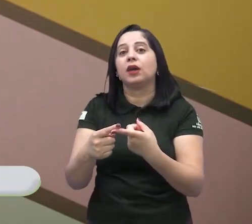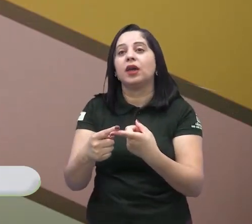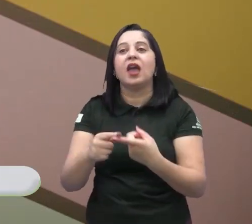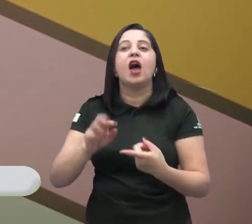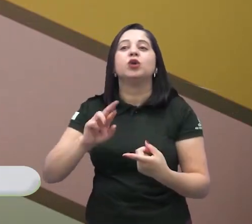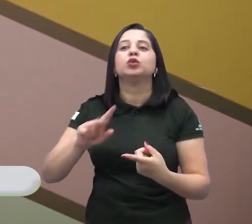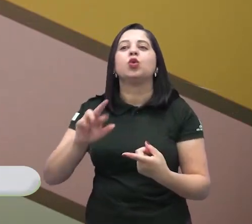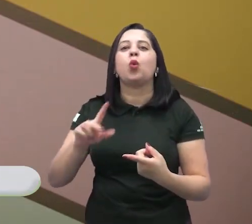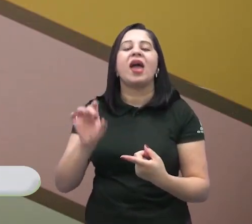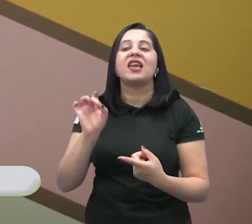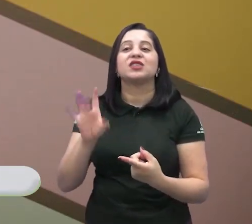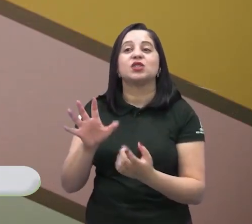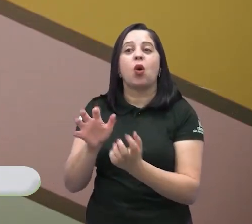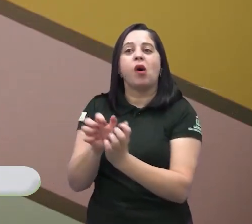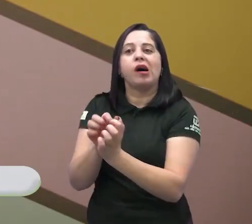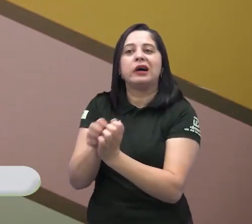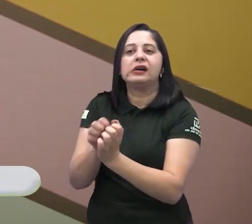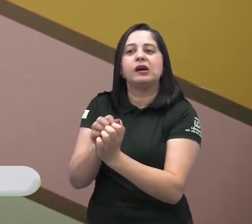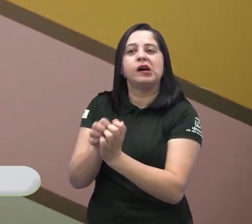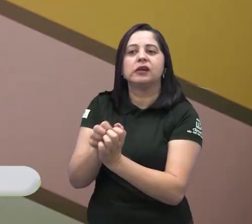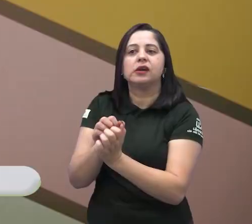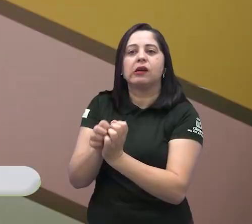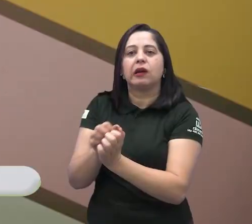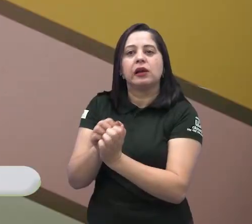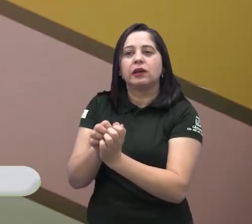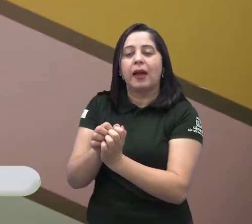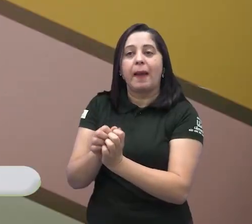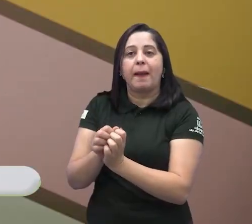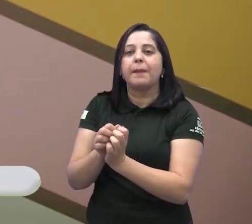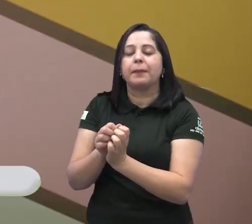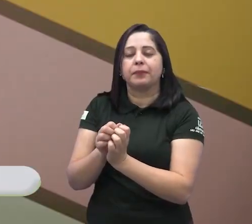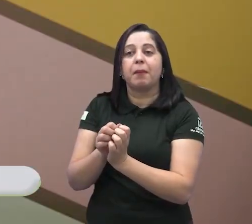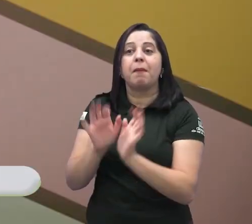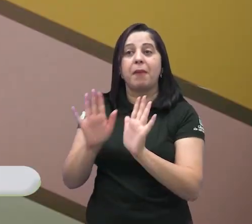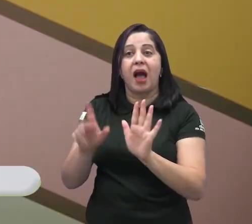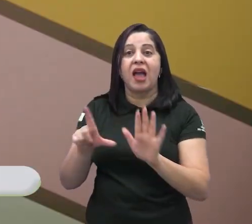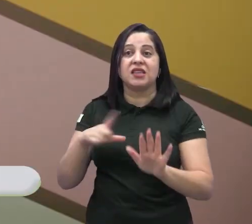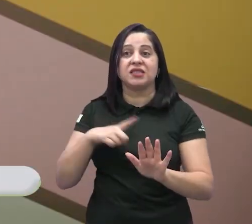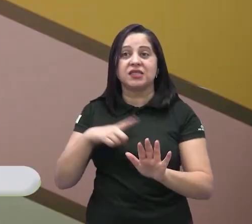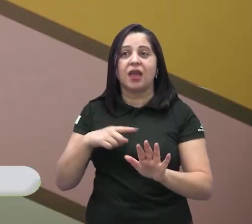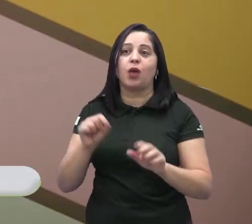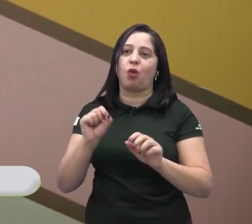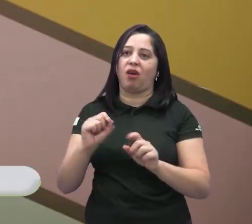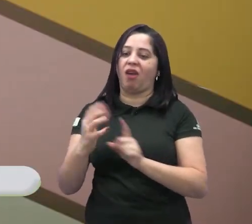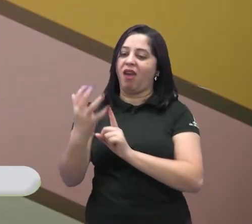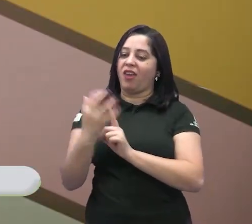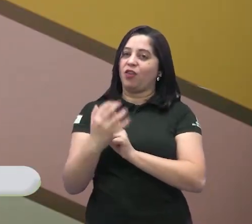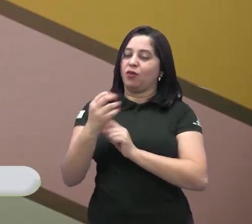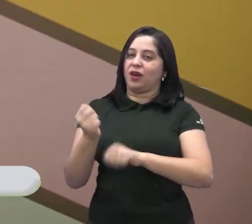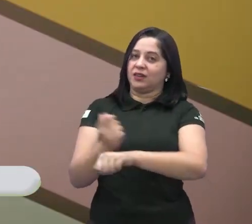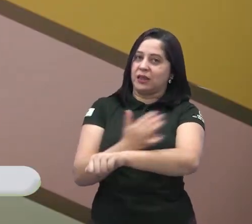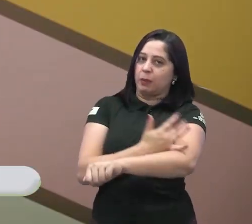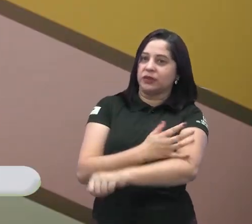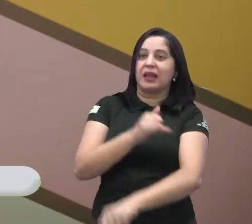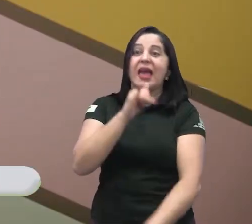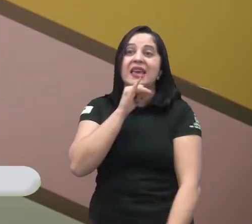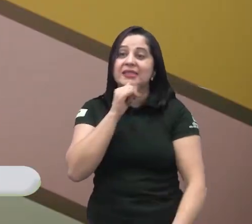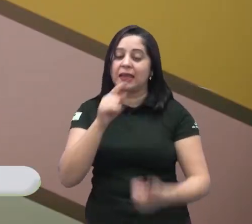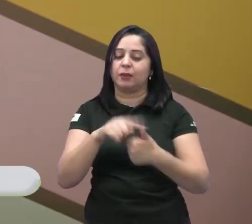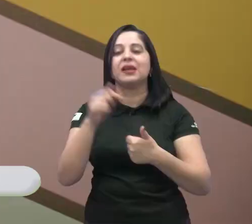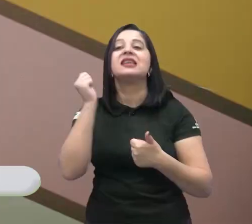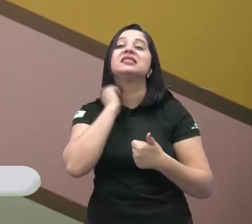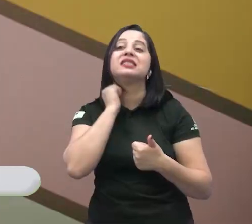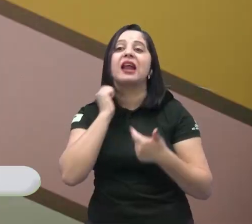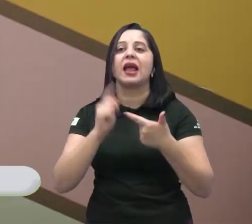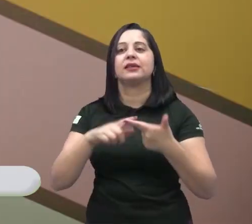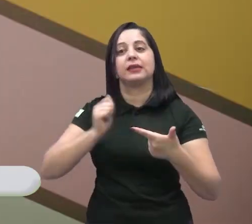causa de um bruxismo não é somente dentária. A causa do bruxismo envolve fatores emocionais